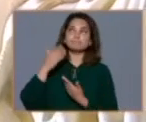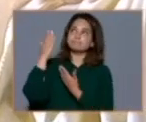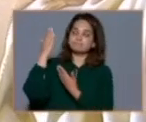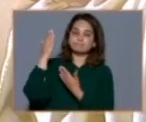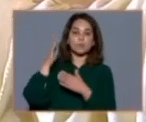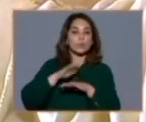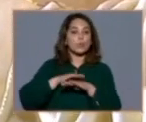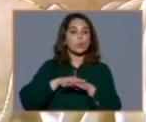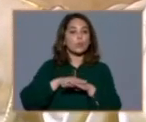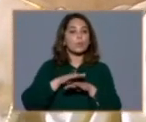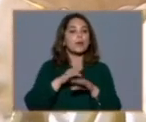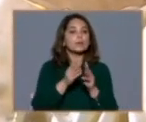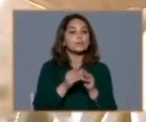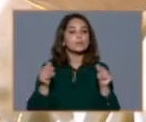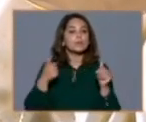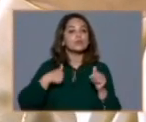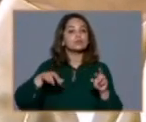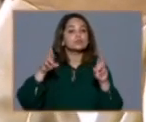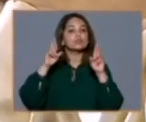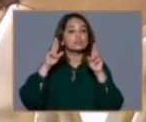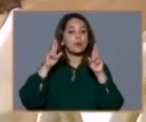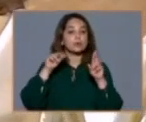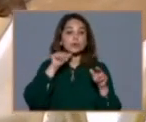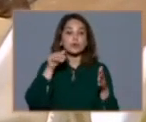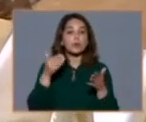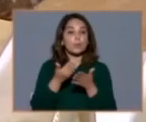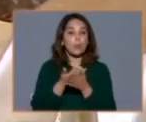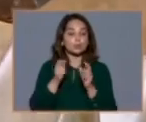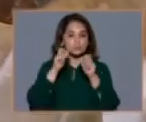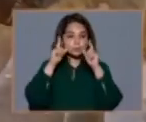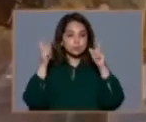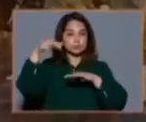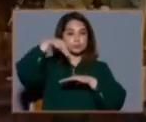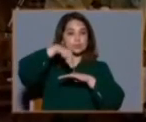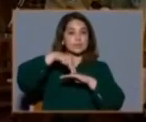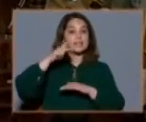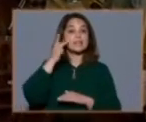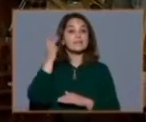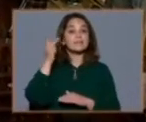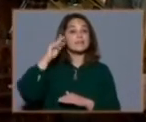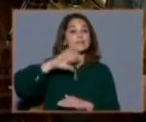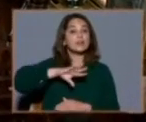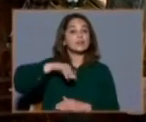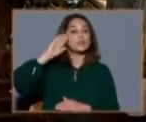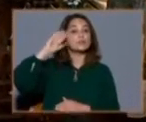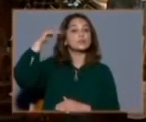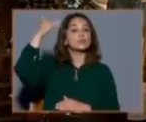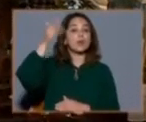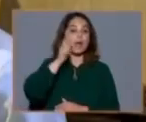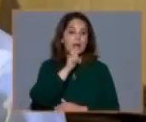dos pecados. E espero a ressurreição dos mortos e a vida do mundo que há de vir. Amém.